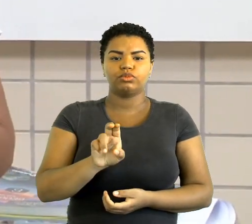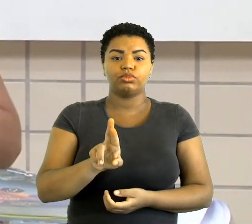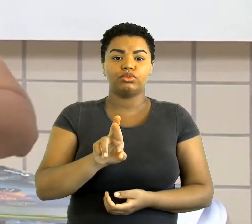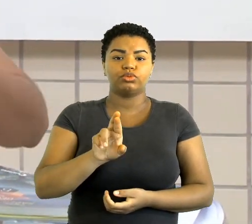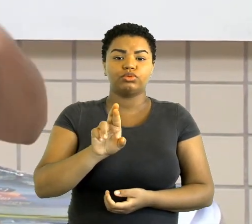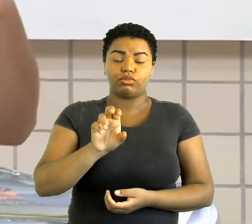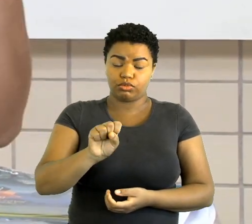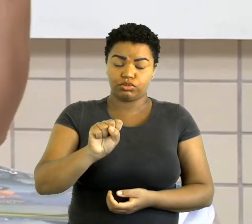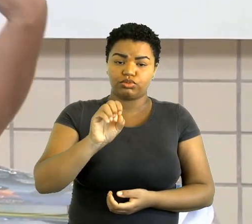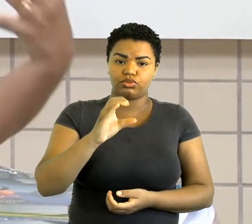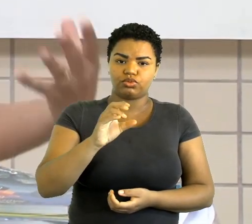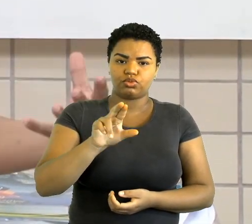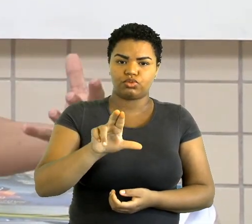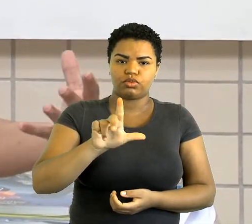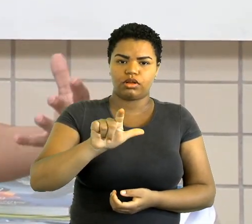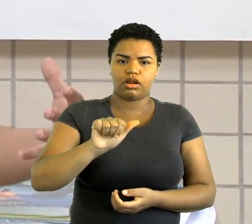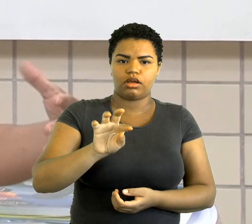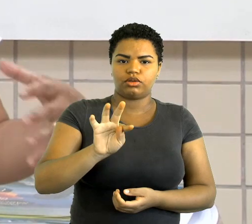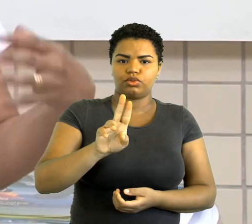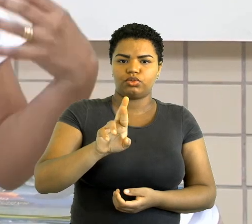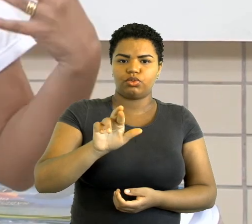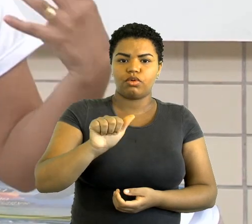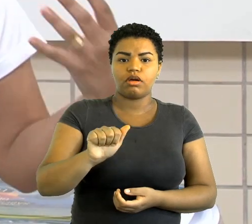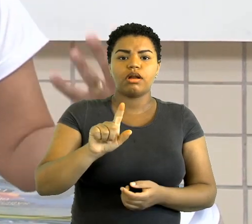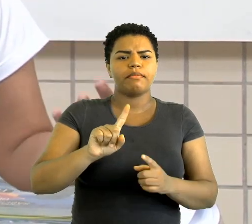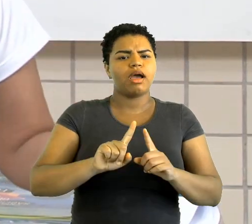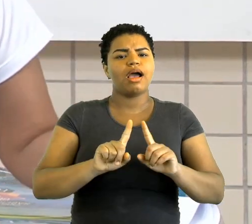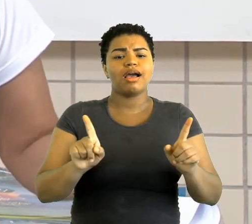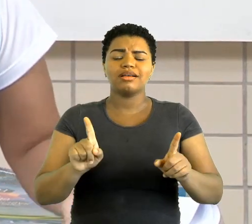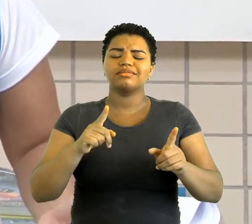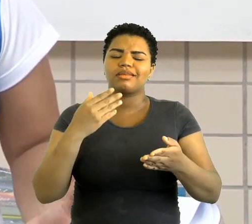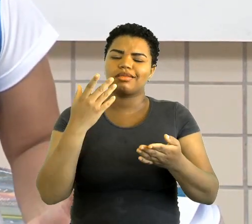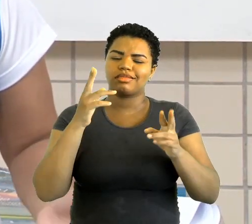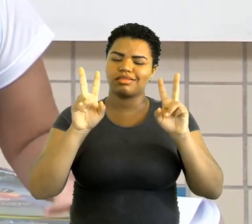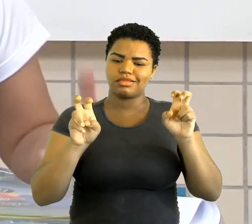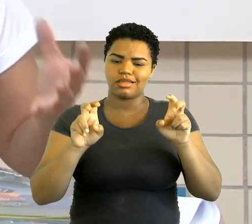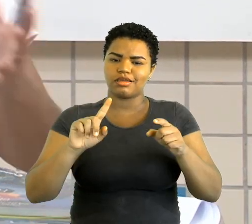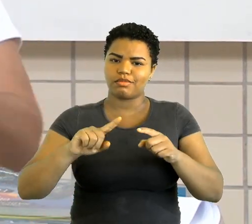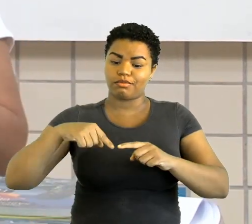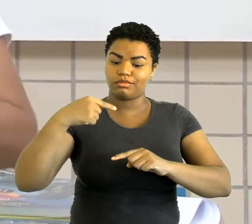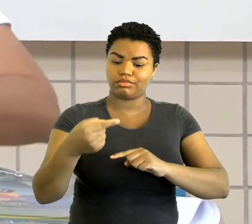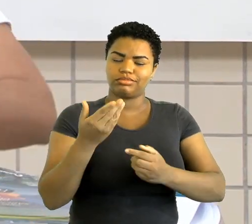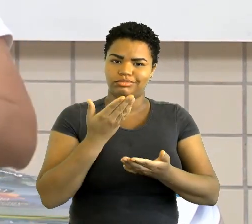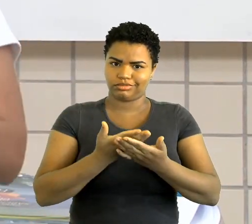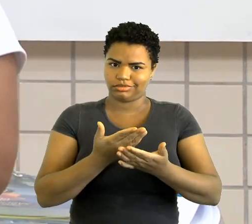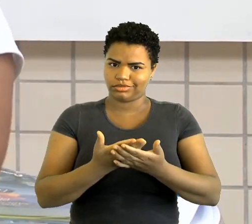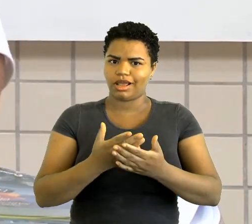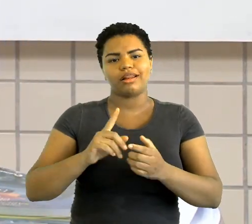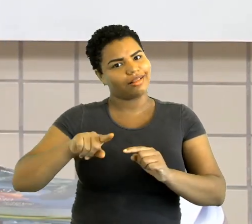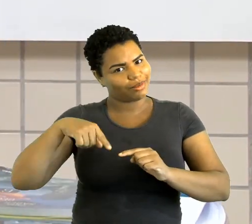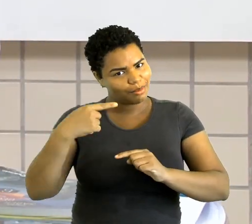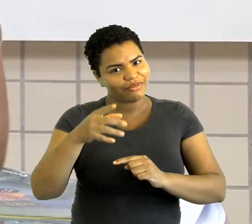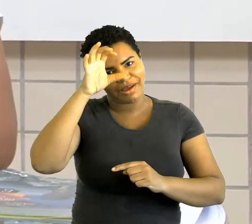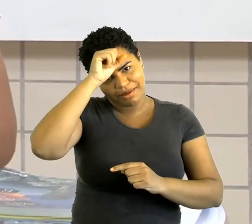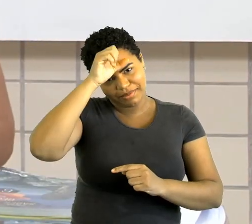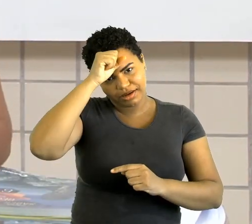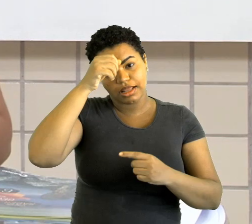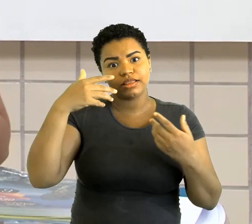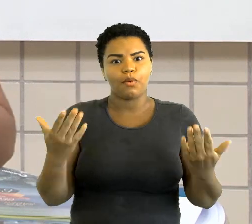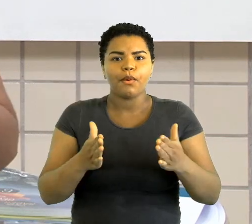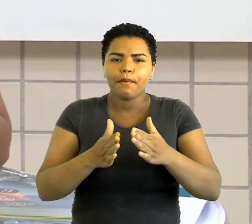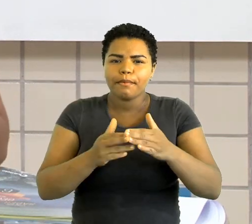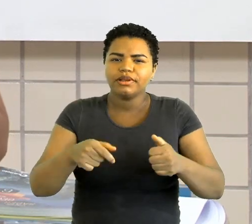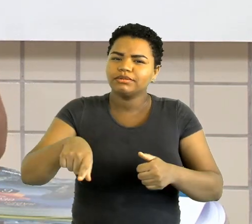Que esse é um assunto para a próxima aula e nós vamos conversar desse assunto na próxima aula. Então, eu peço para vocês que estudem